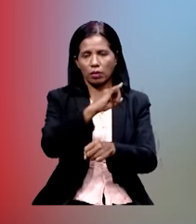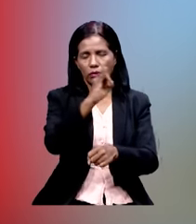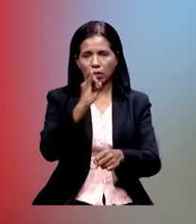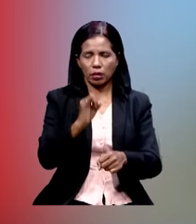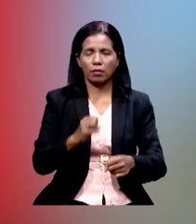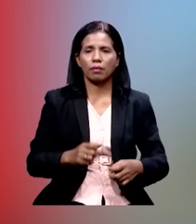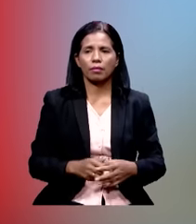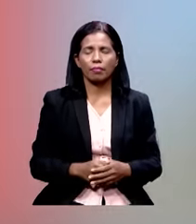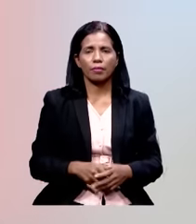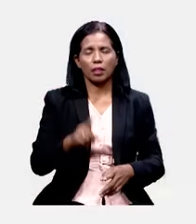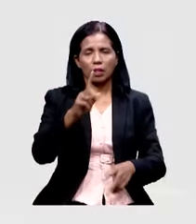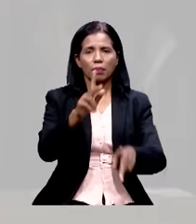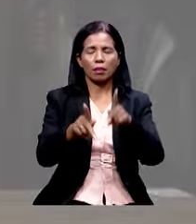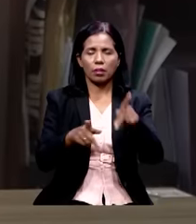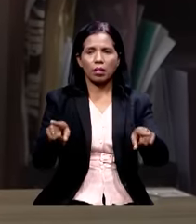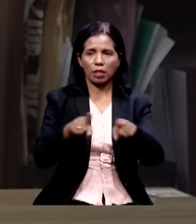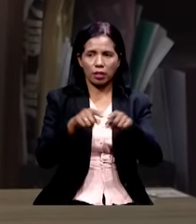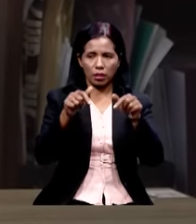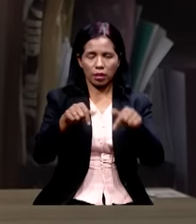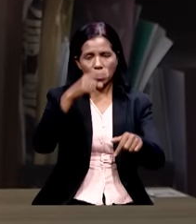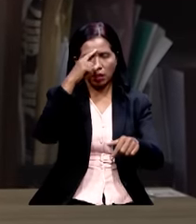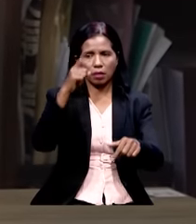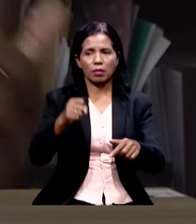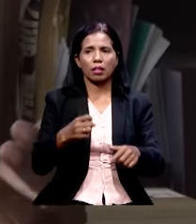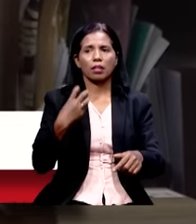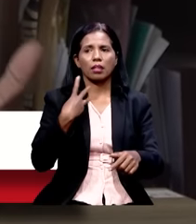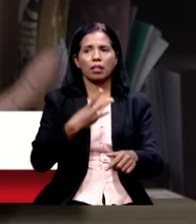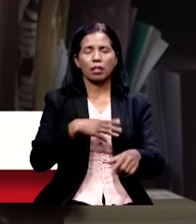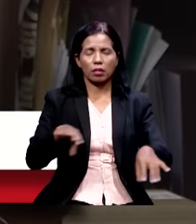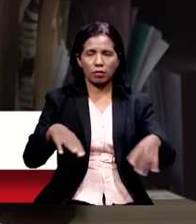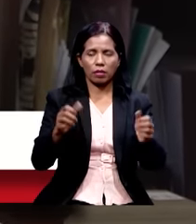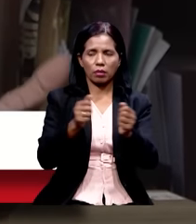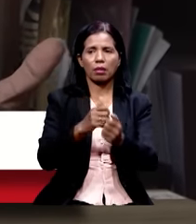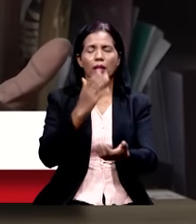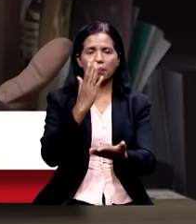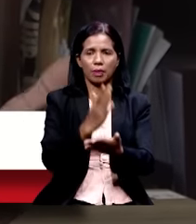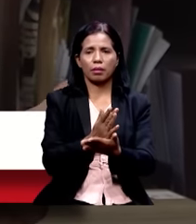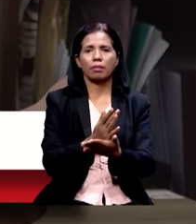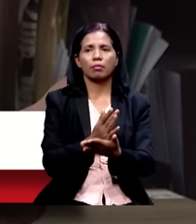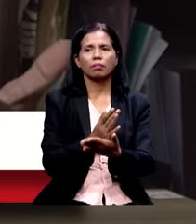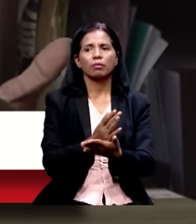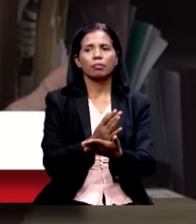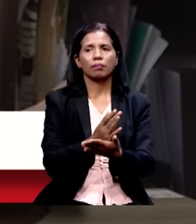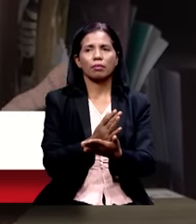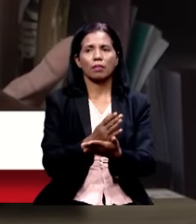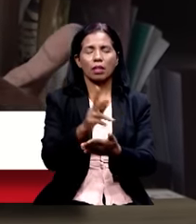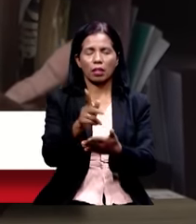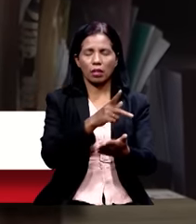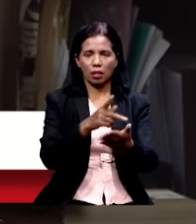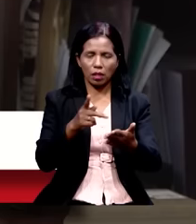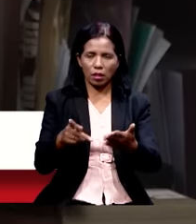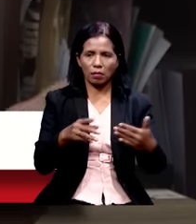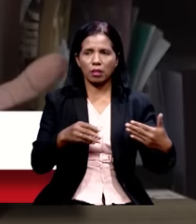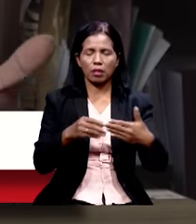ba Ema Serasuno Nene, também já dentro de Tehalo, esforços para combate crime organizado, Sira,